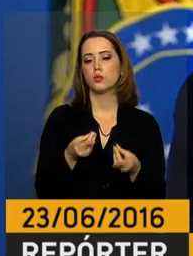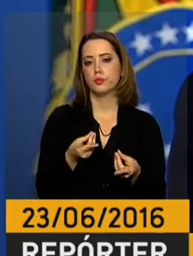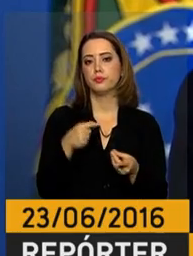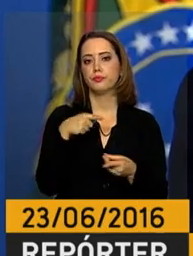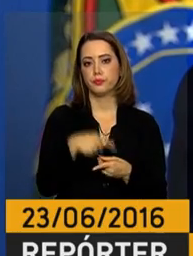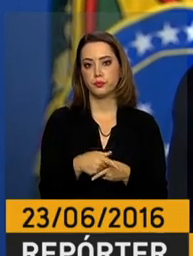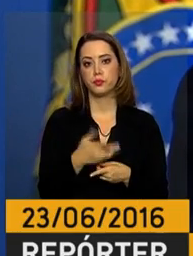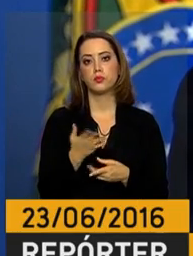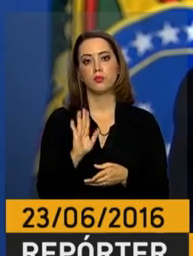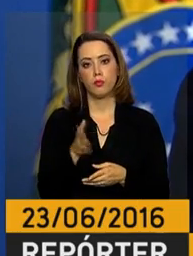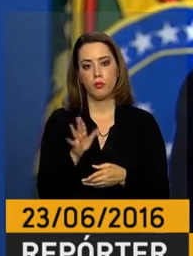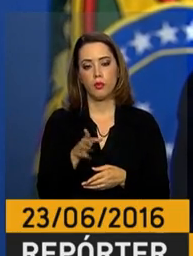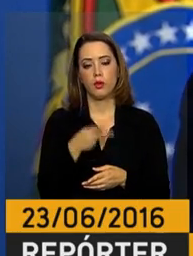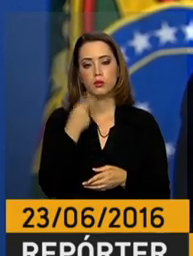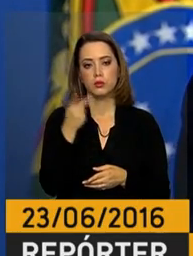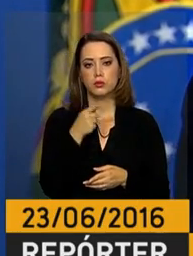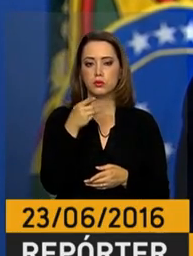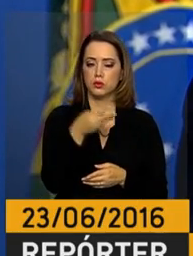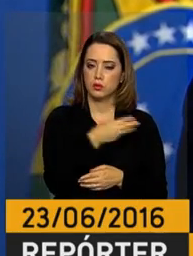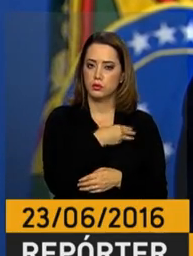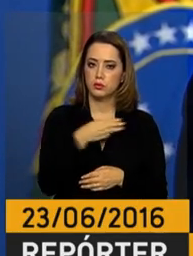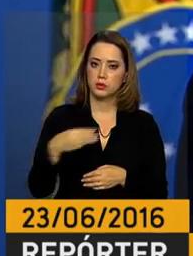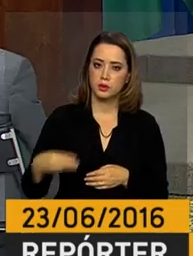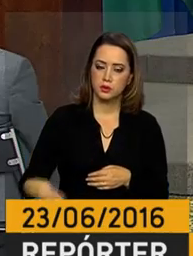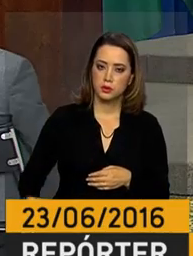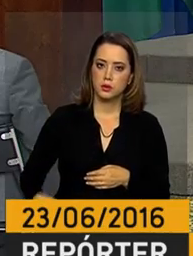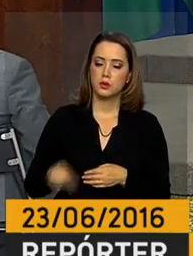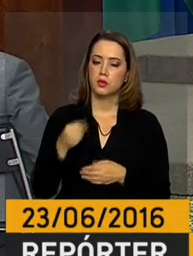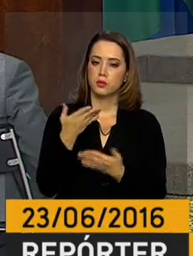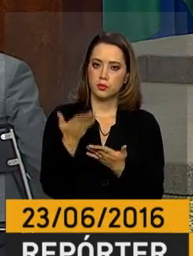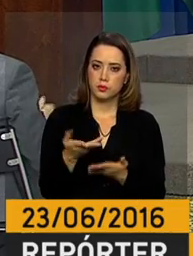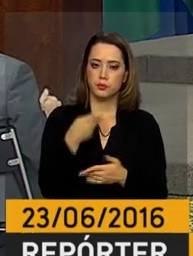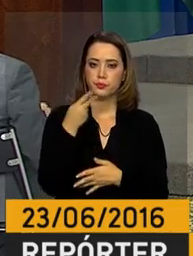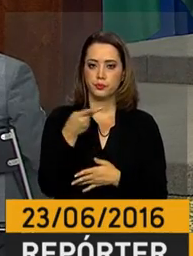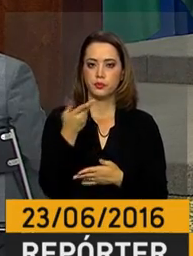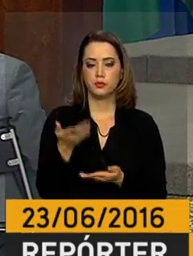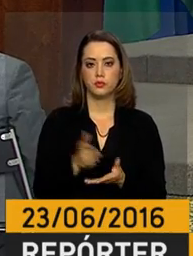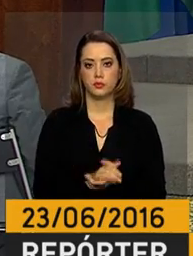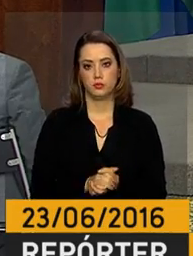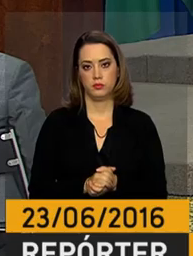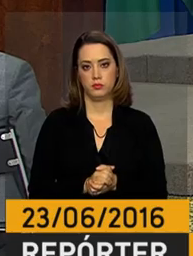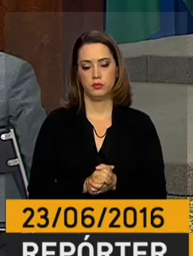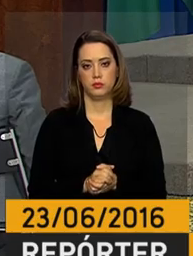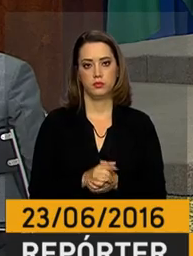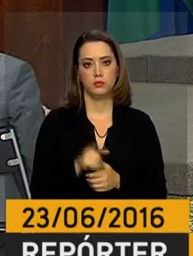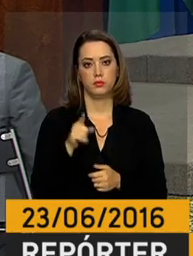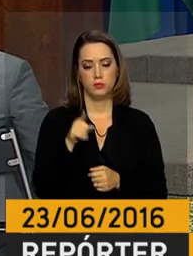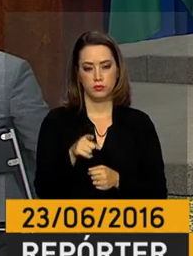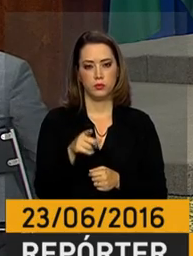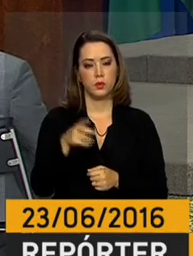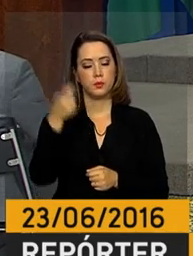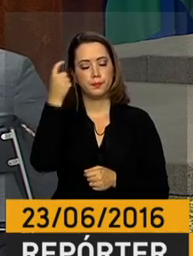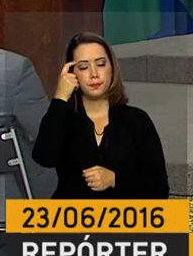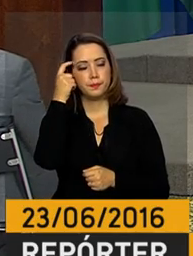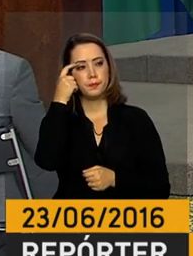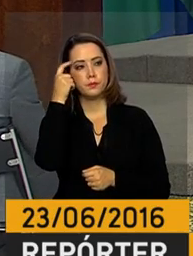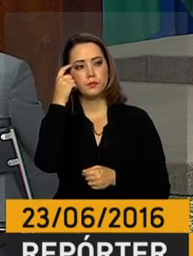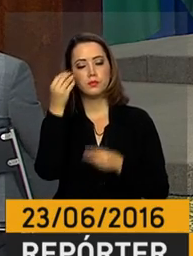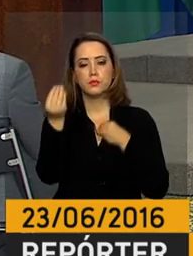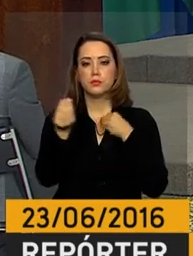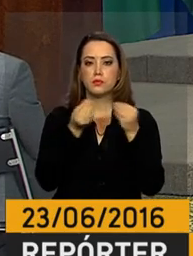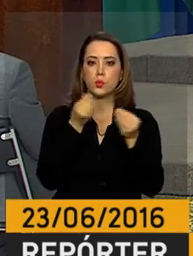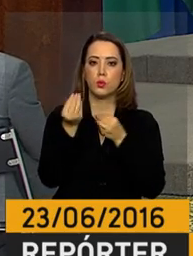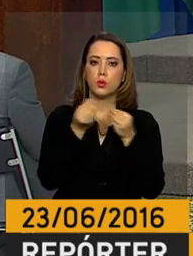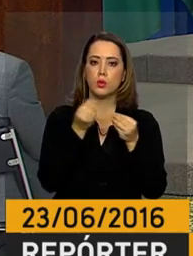eh muito adequadamente o ministro toriz vasque na sua fala ah quando se pensou em